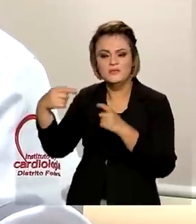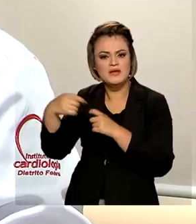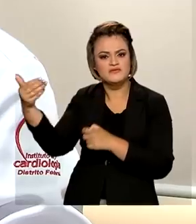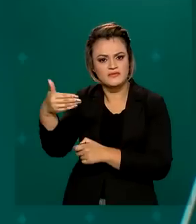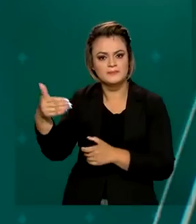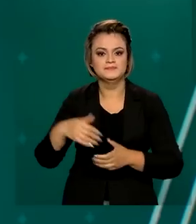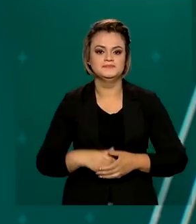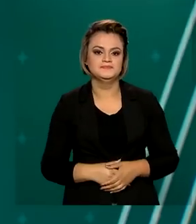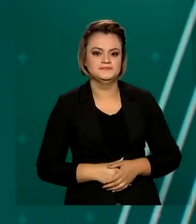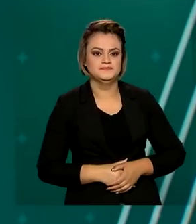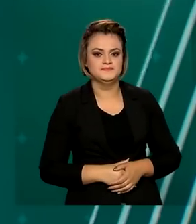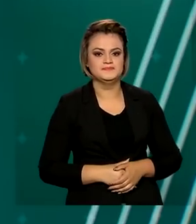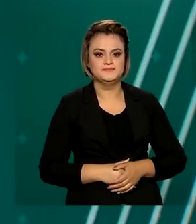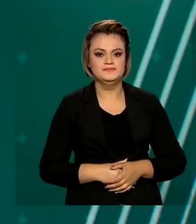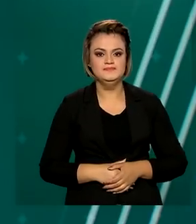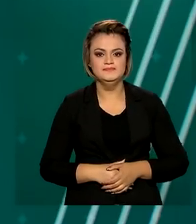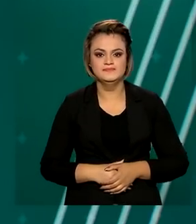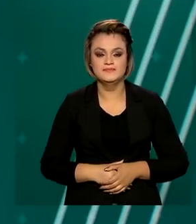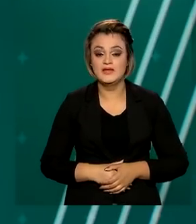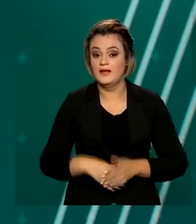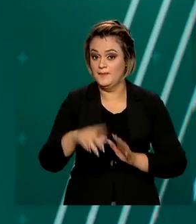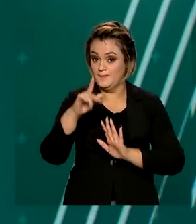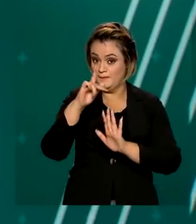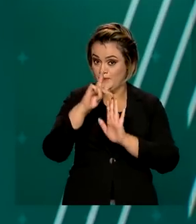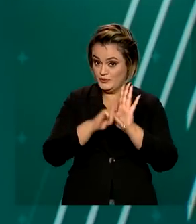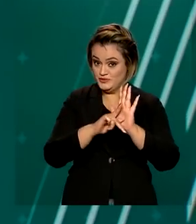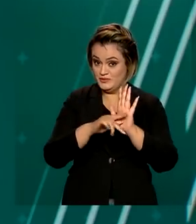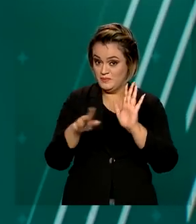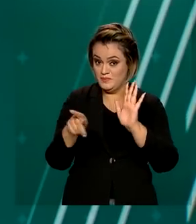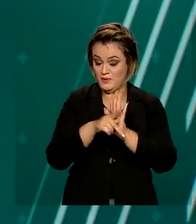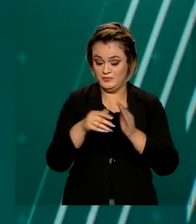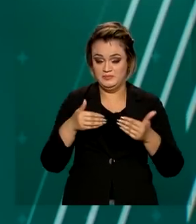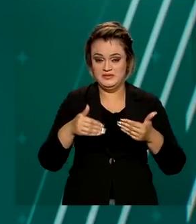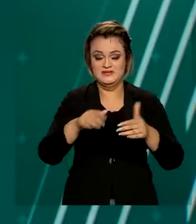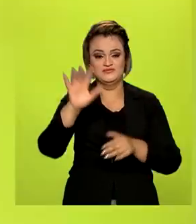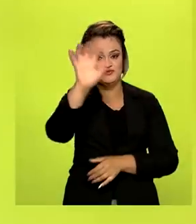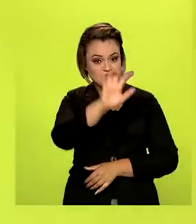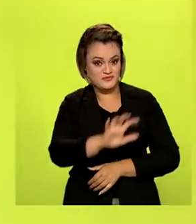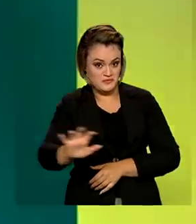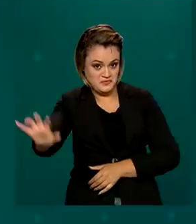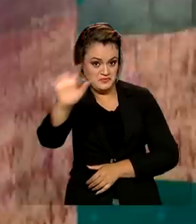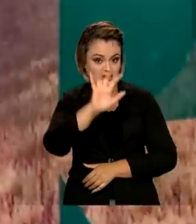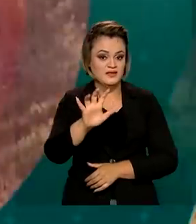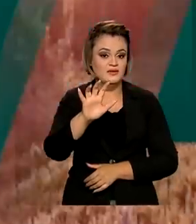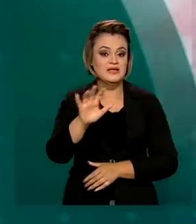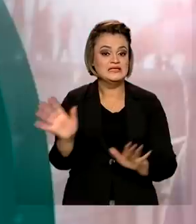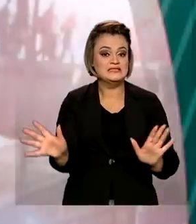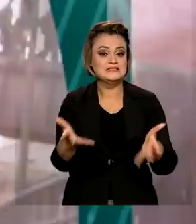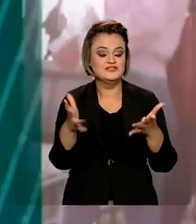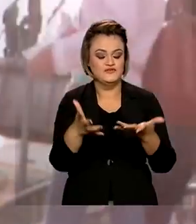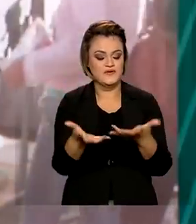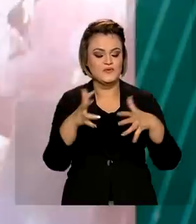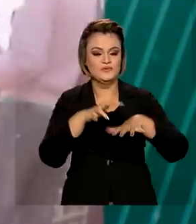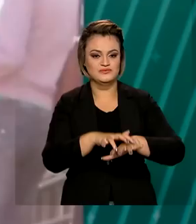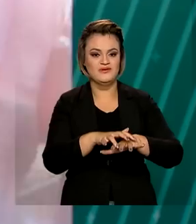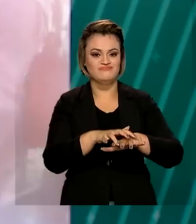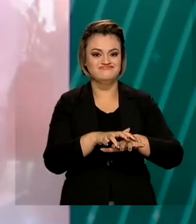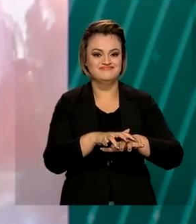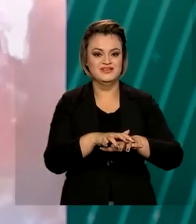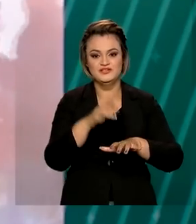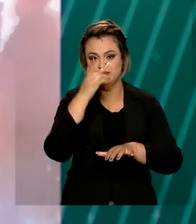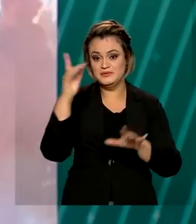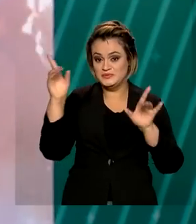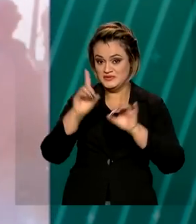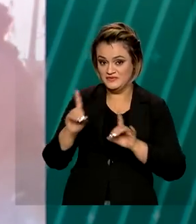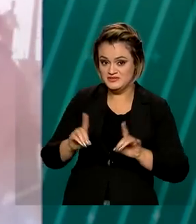rotina. Um projeto do Ministério do Desenvolvimento Regional promove a inclusão produtiva